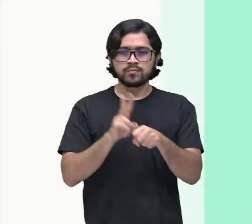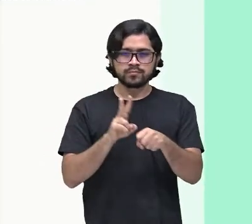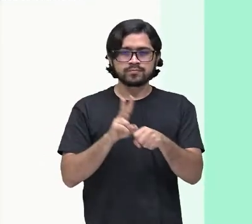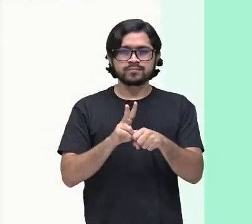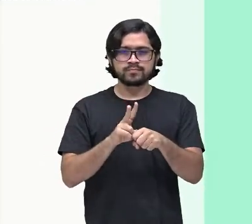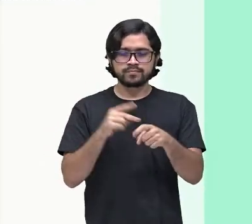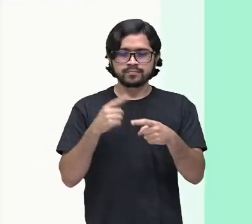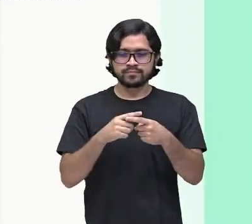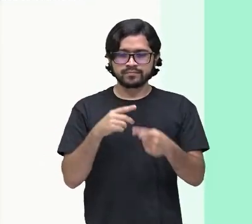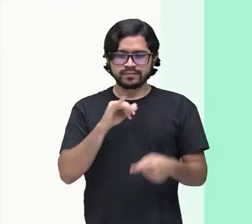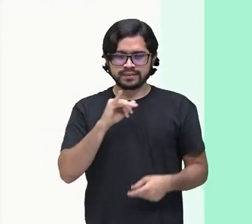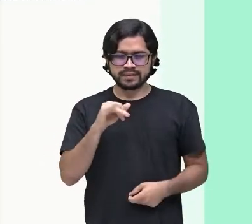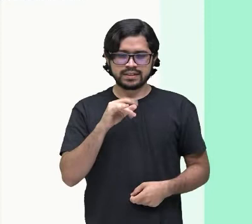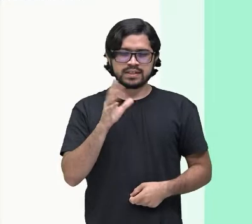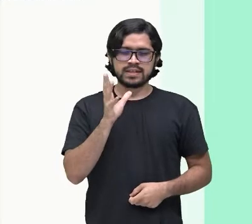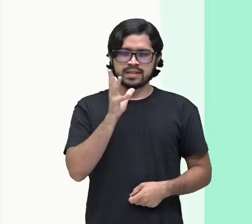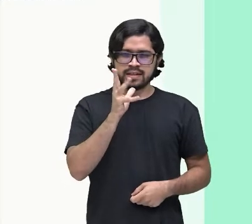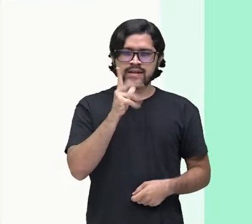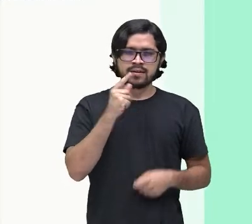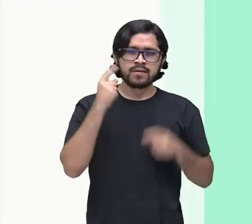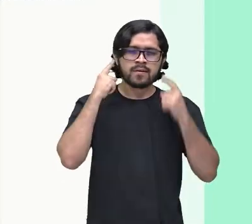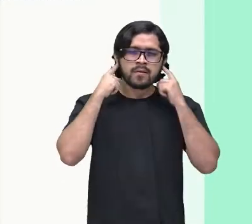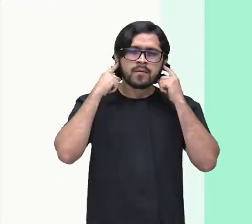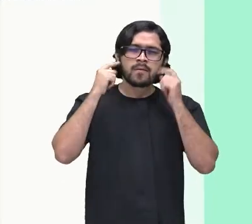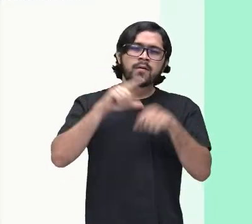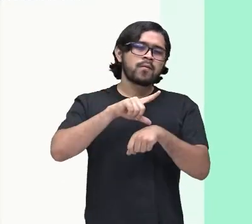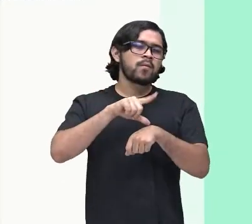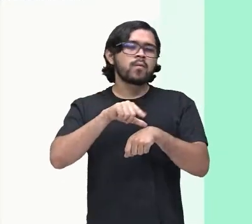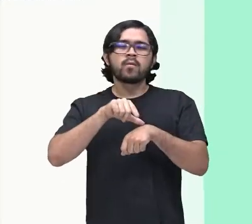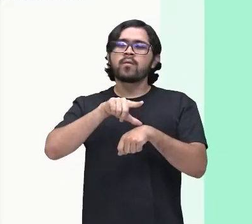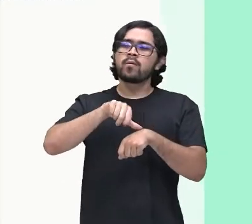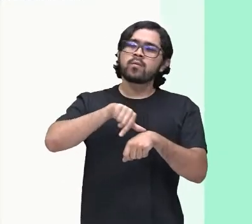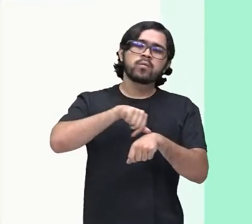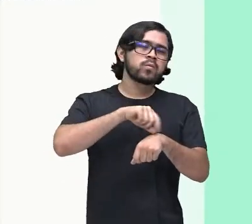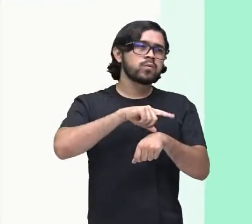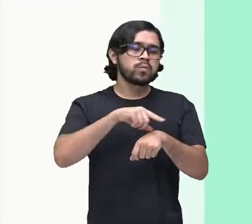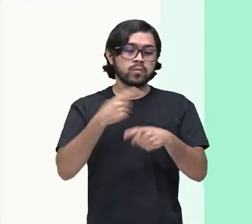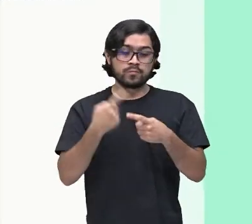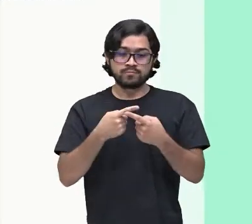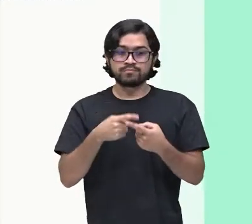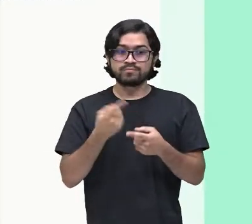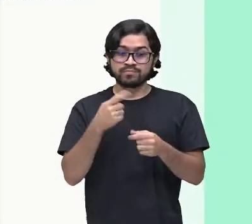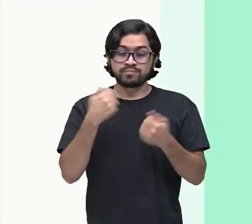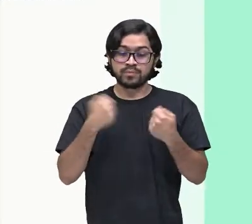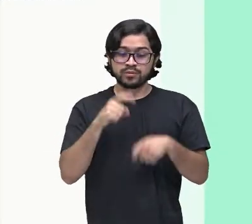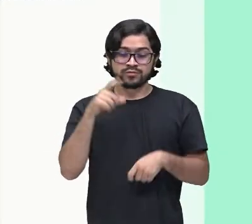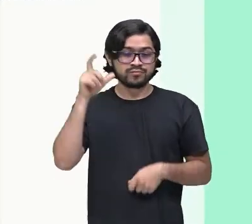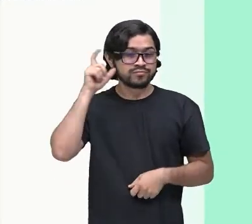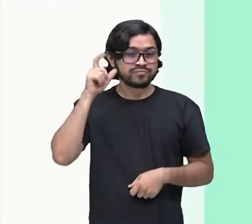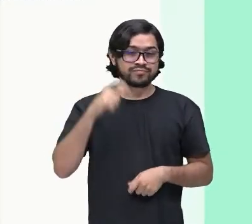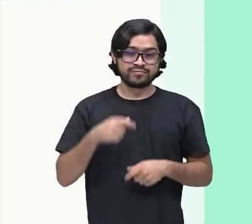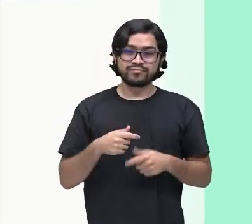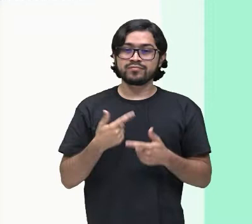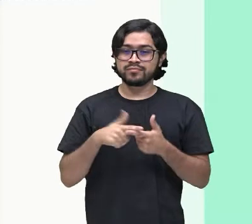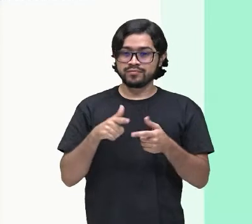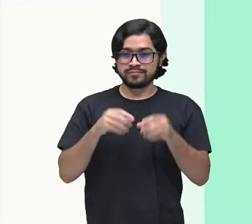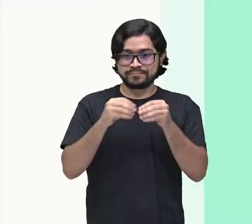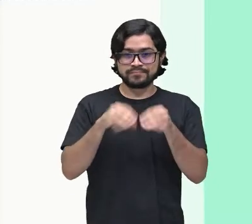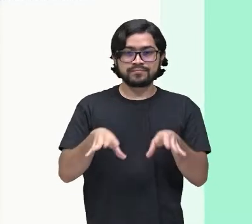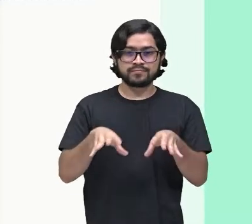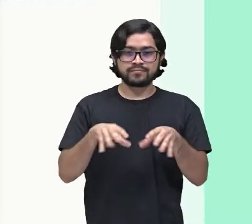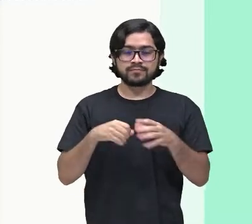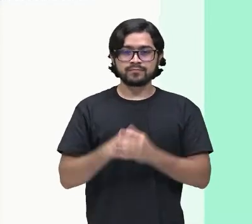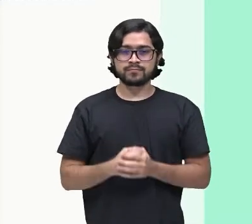exposição prolongada a um som muito alto pode causar prejuízos a essa membrana. Quando as ondas sonoras passam o